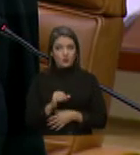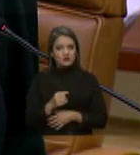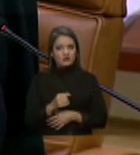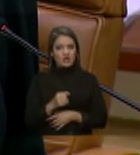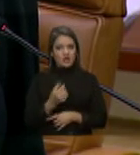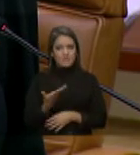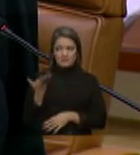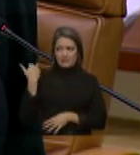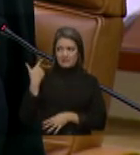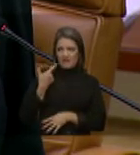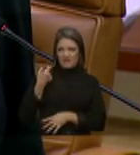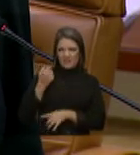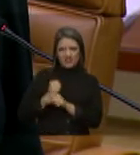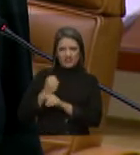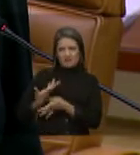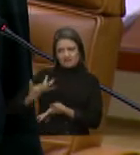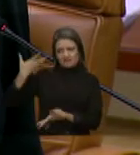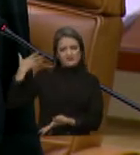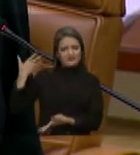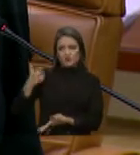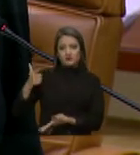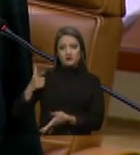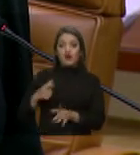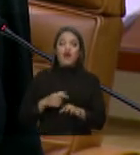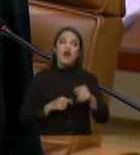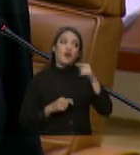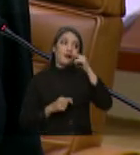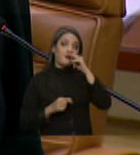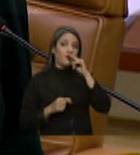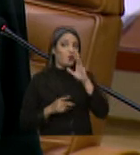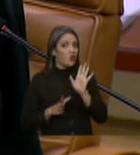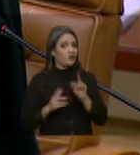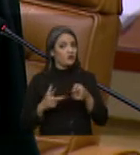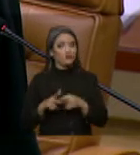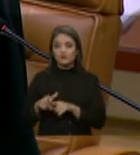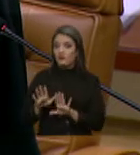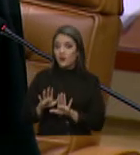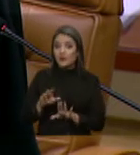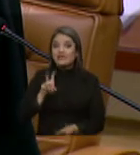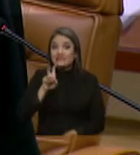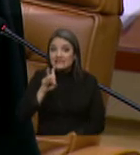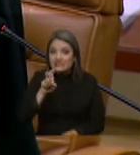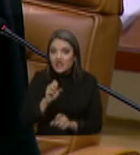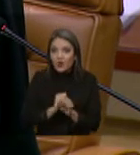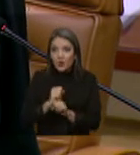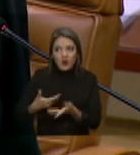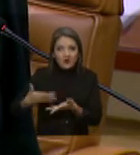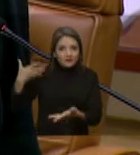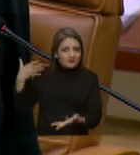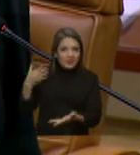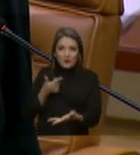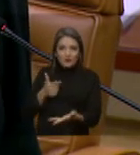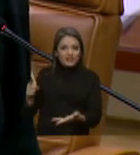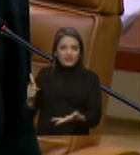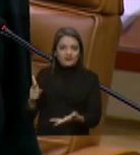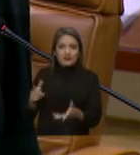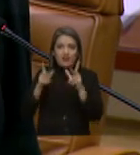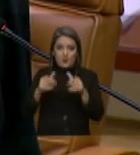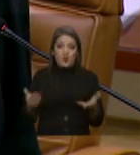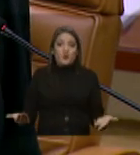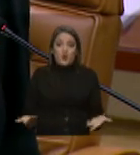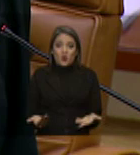atrás nós não tínhamos isso ele me corrigiu corretamente há cinco anos atrás não havia o que